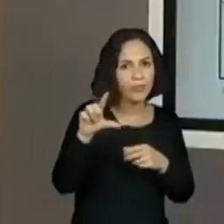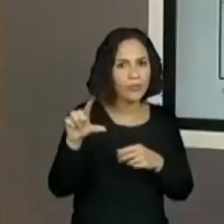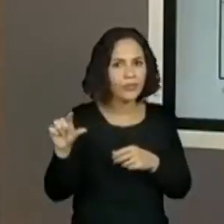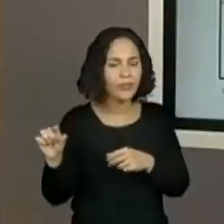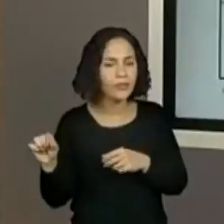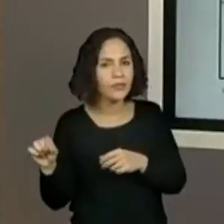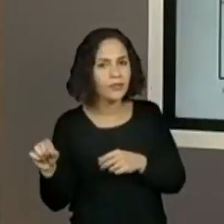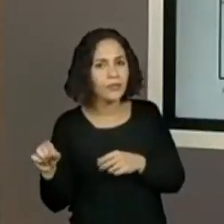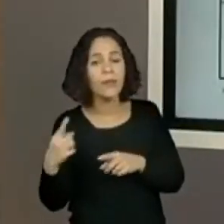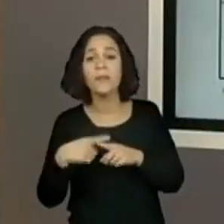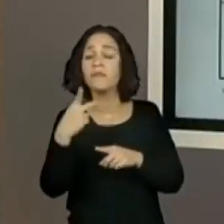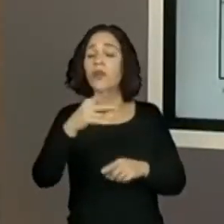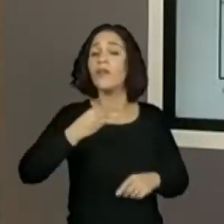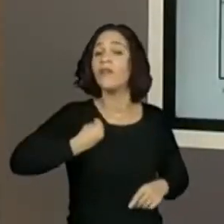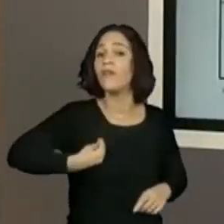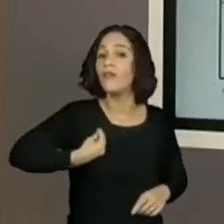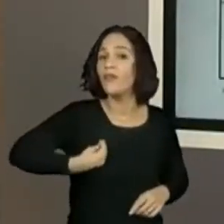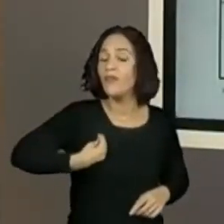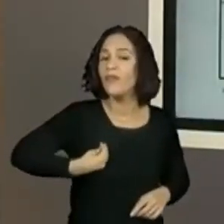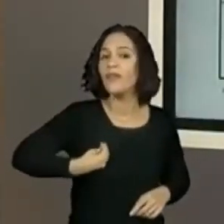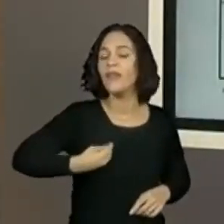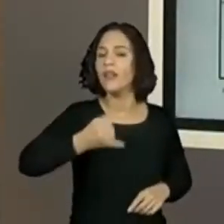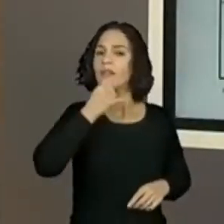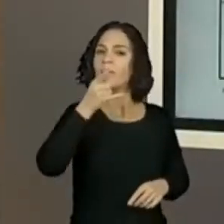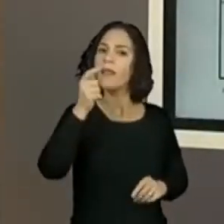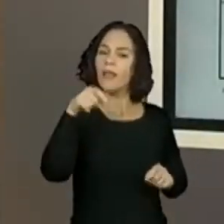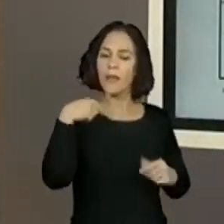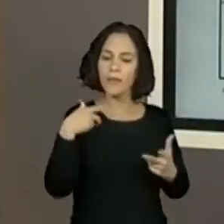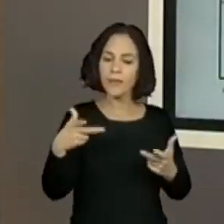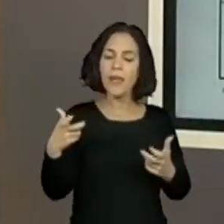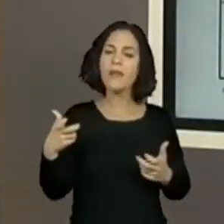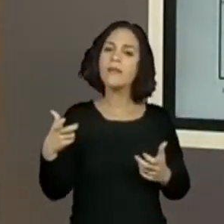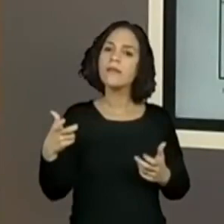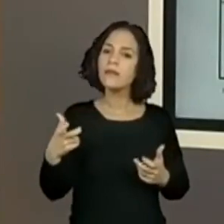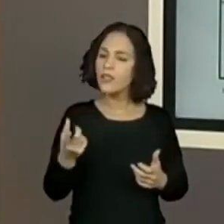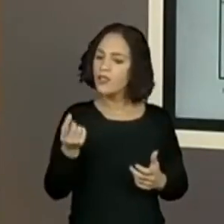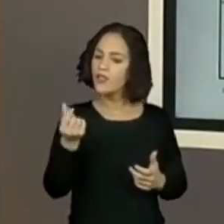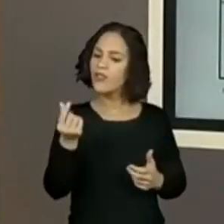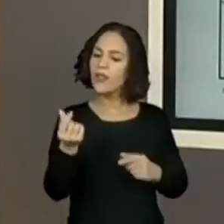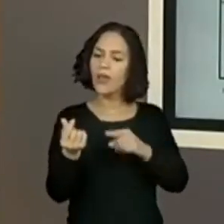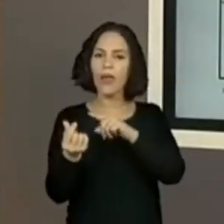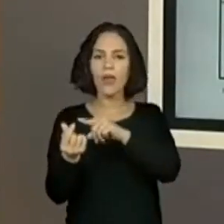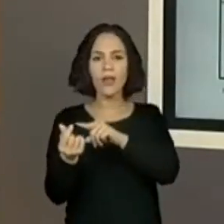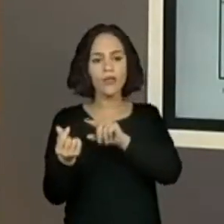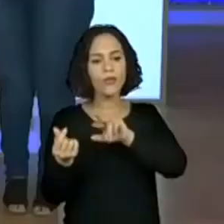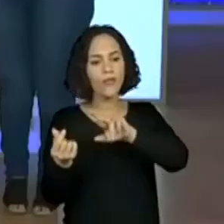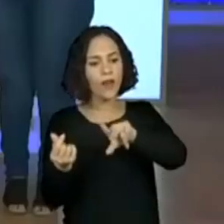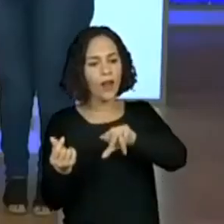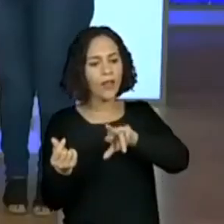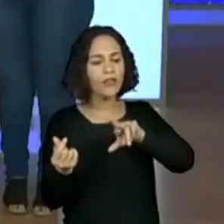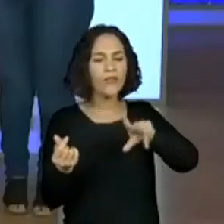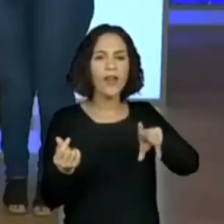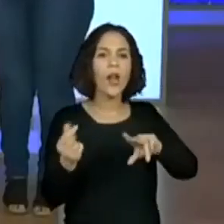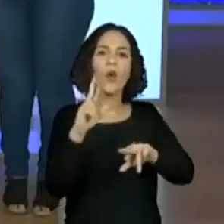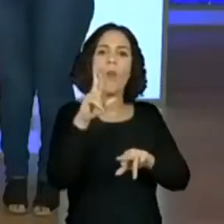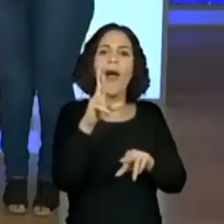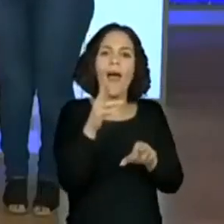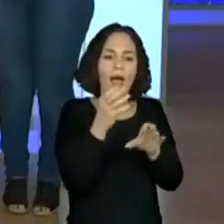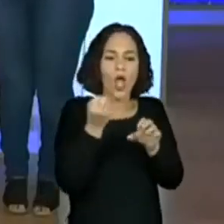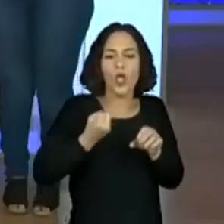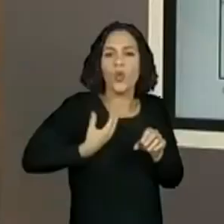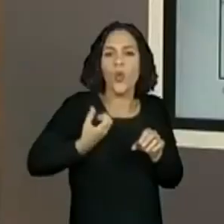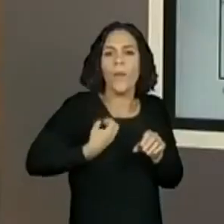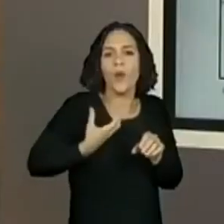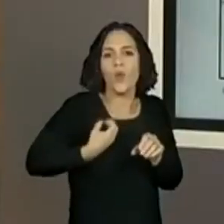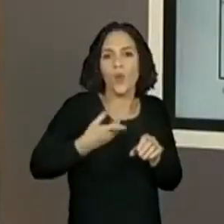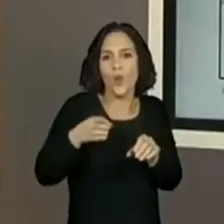essas situações na vida de vocês, vocês consigam diferenciar, certo? Olha, agora a gente...